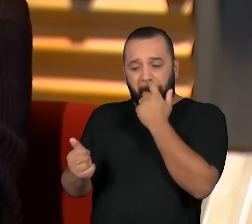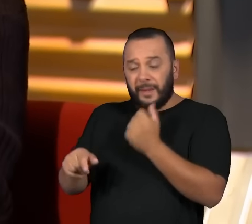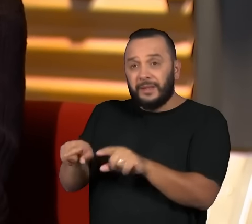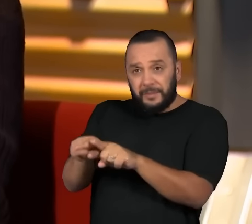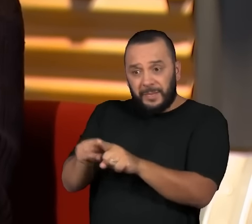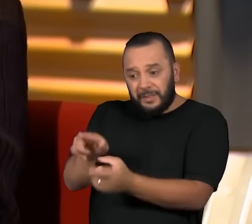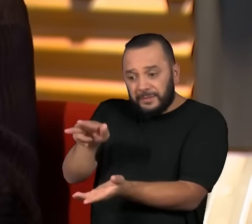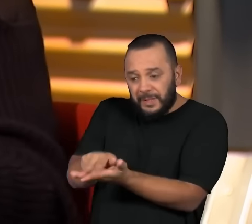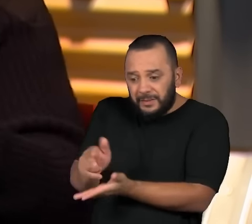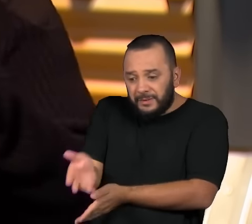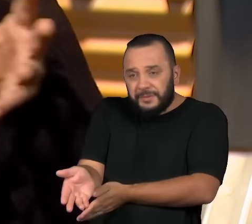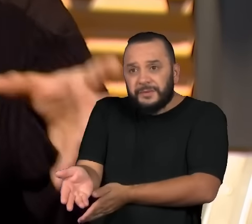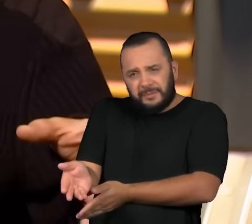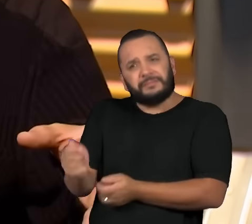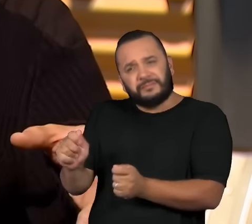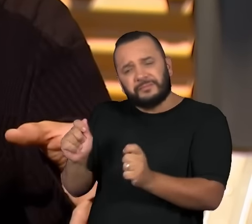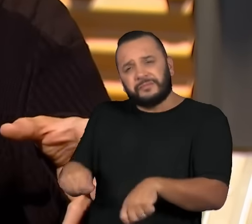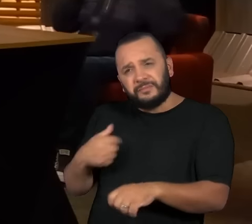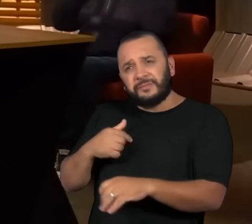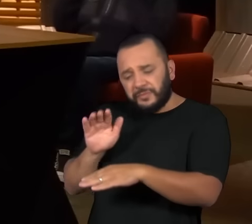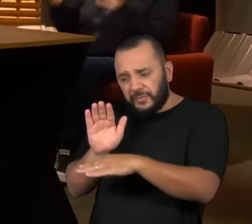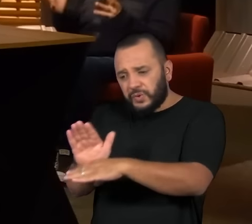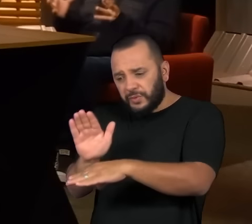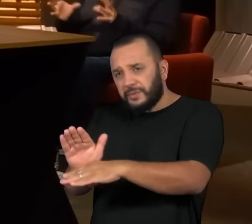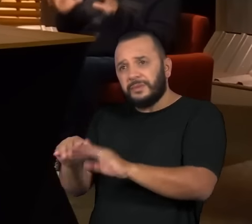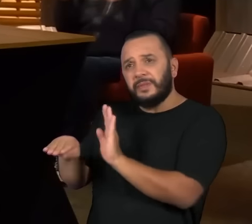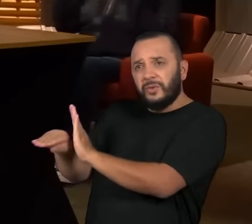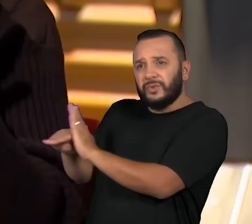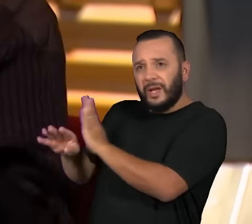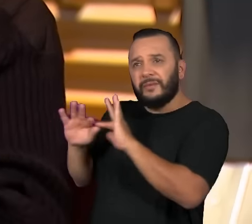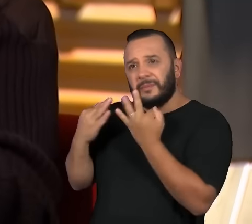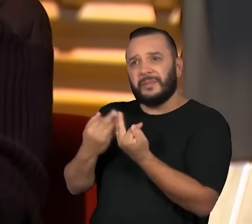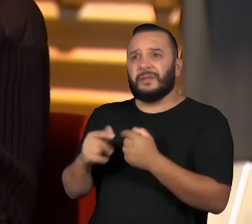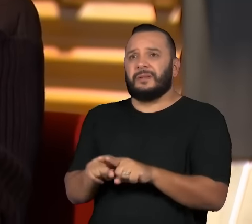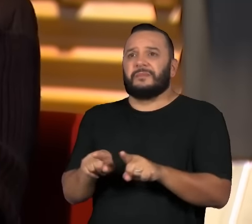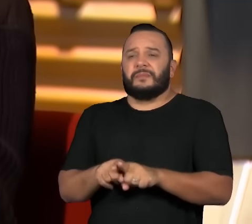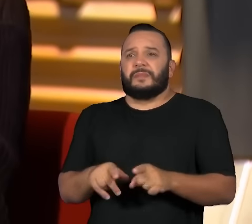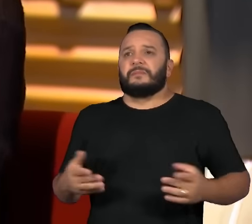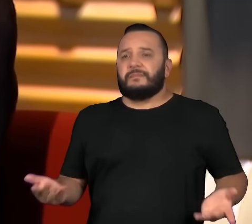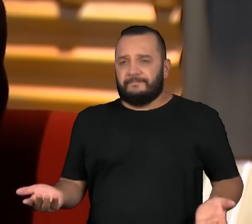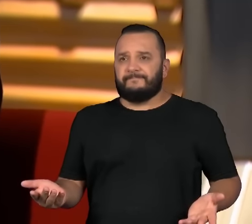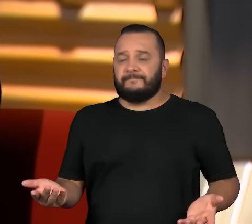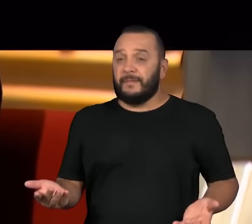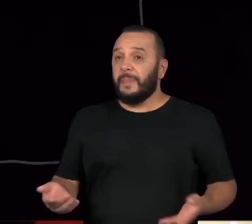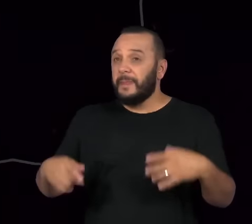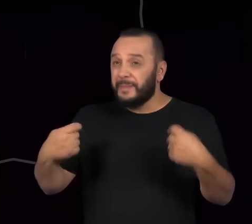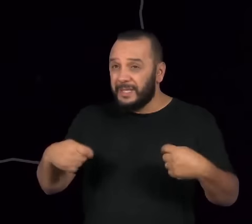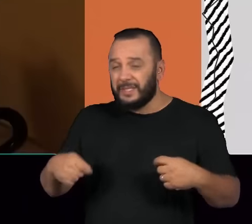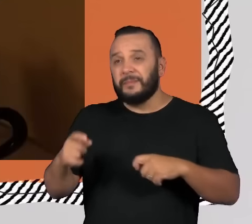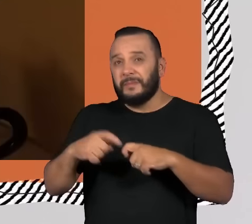muito delicadas num Sim. momento muito frágil. É. E esse tipo de coisa tem que ser